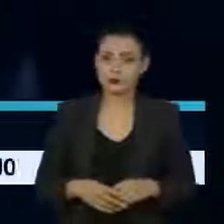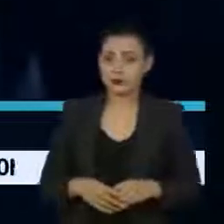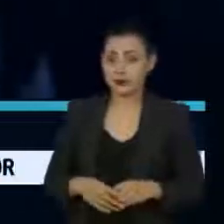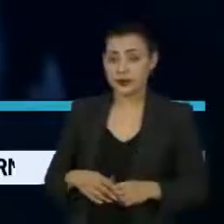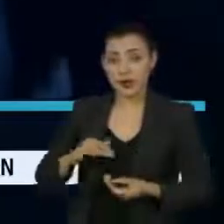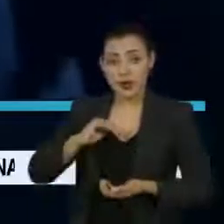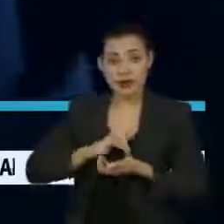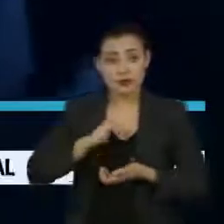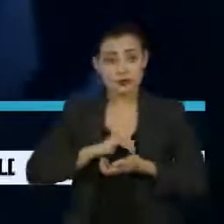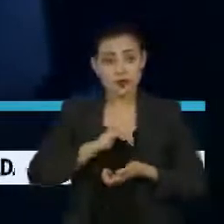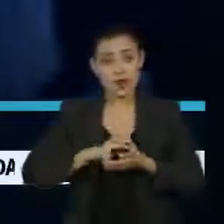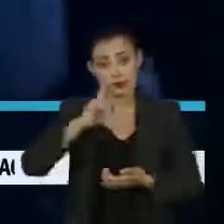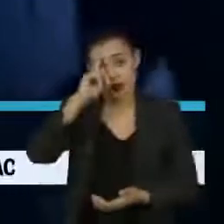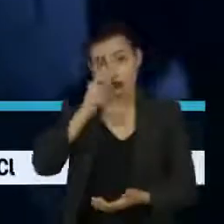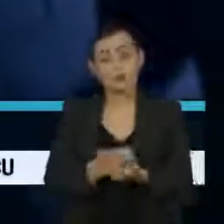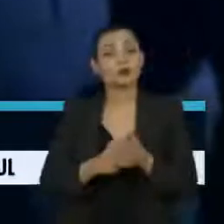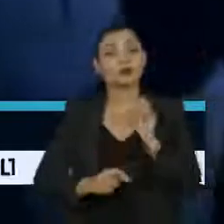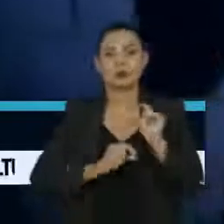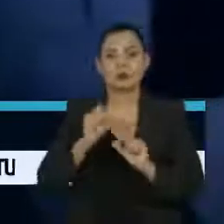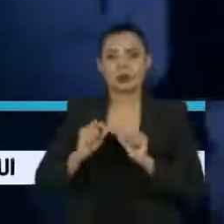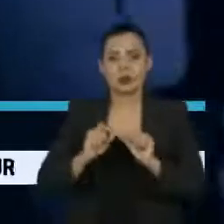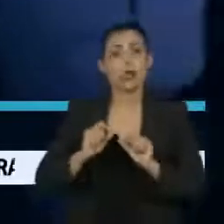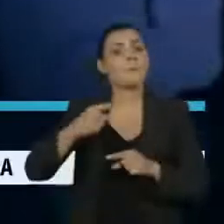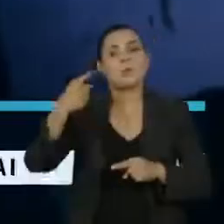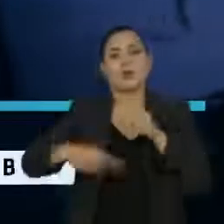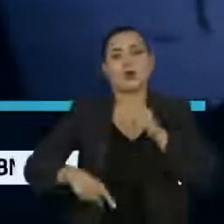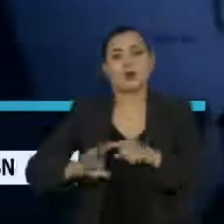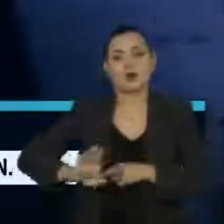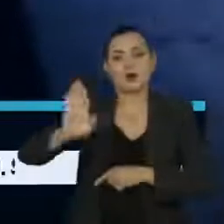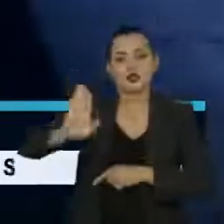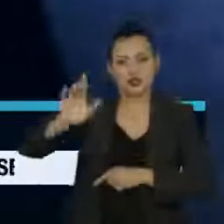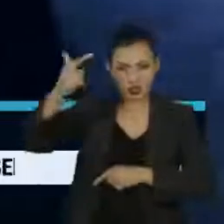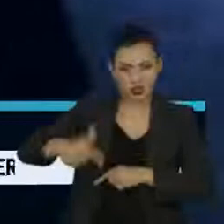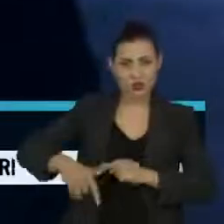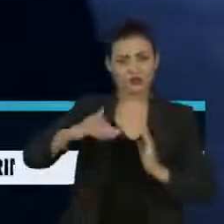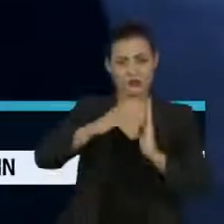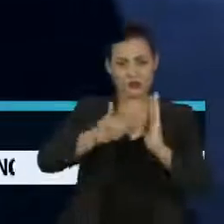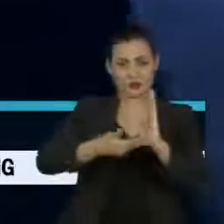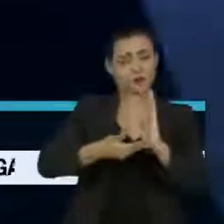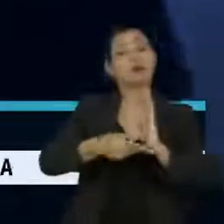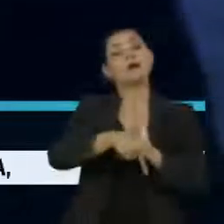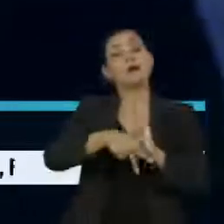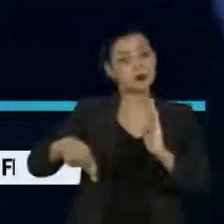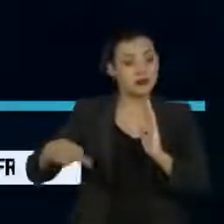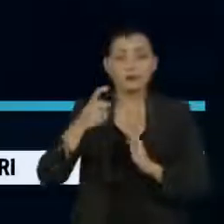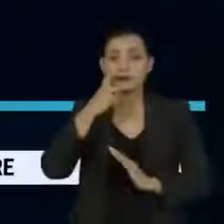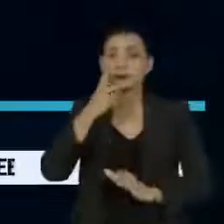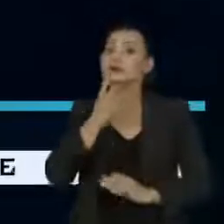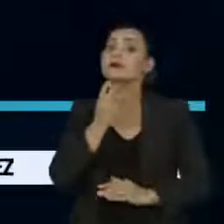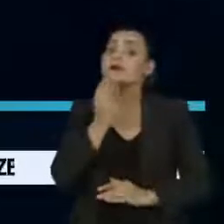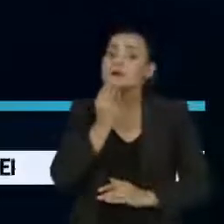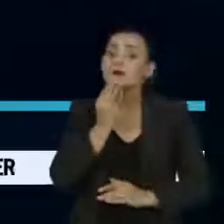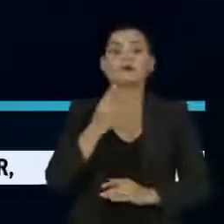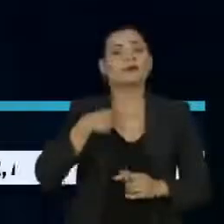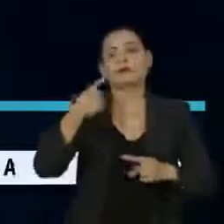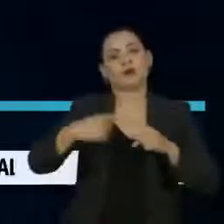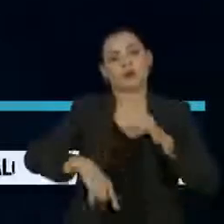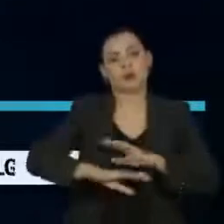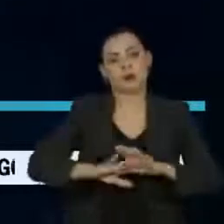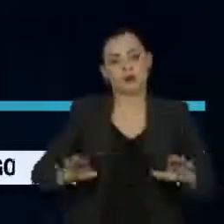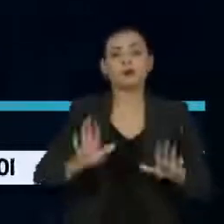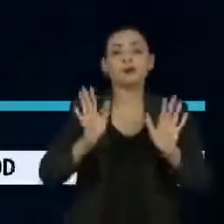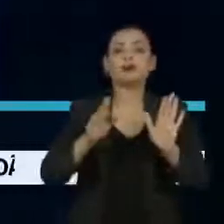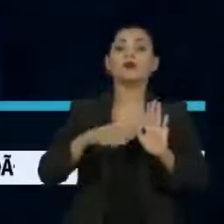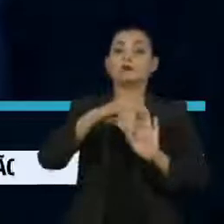O Supremo Tribunal Federal decidiu proibir a reeleição de Rodrigo Maia e Davi Alcolumbre para o comando do Congresso Nacional. A decisão foi apresentada